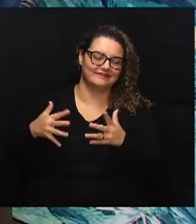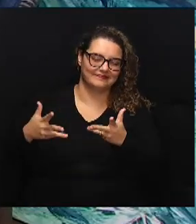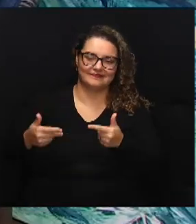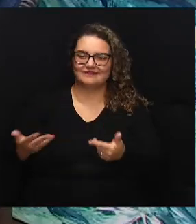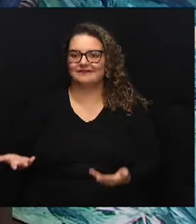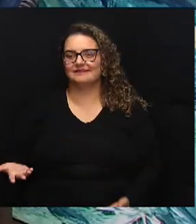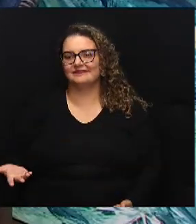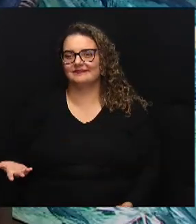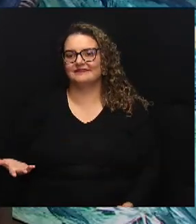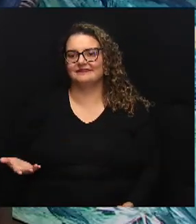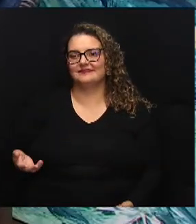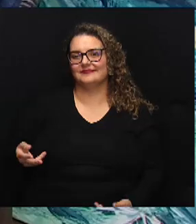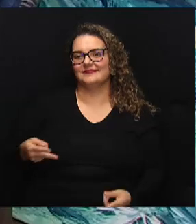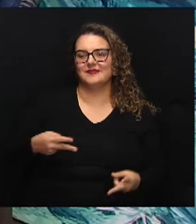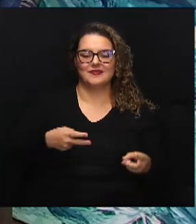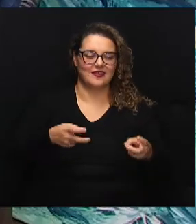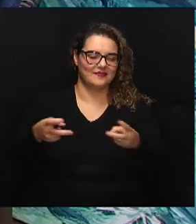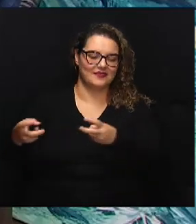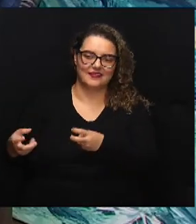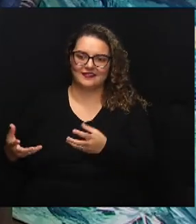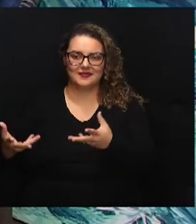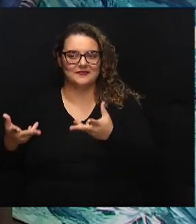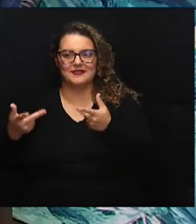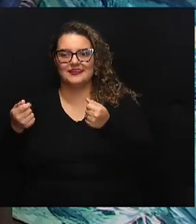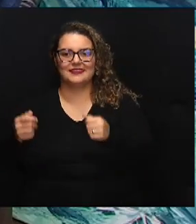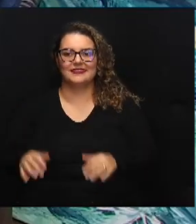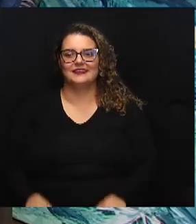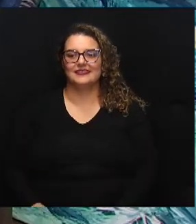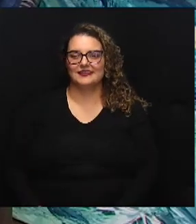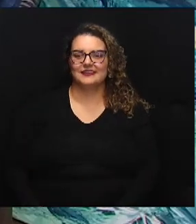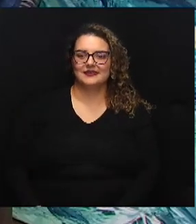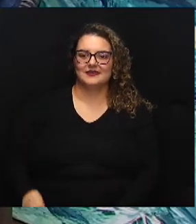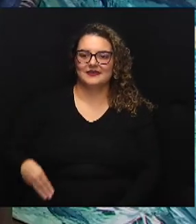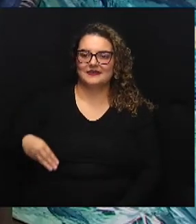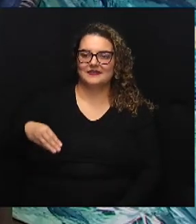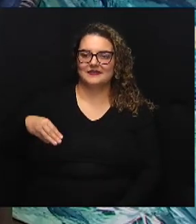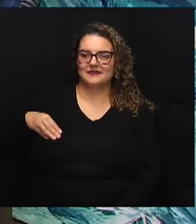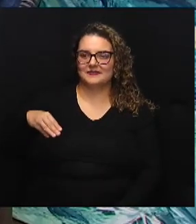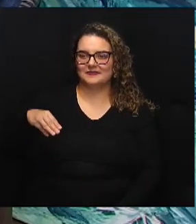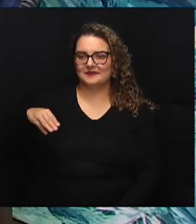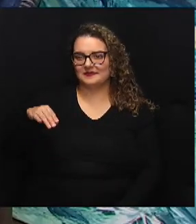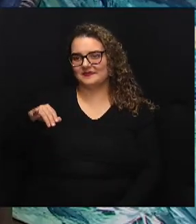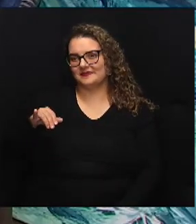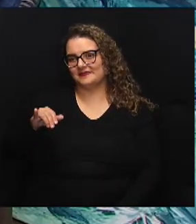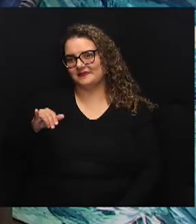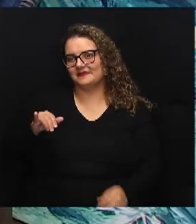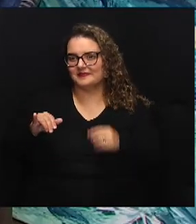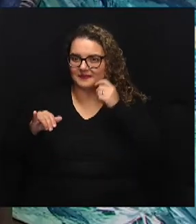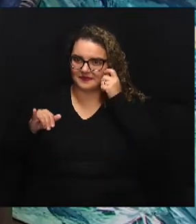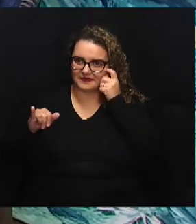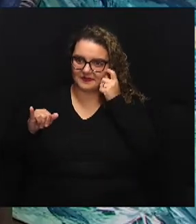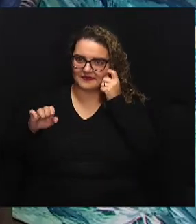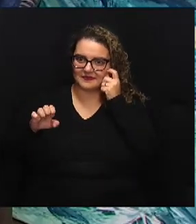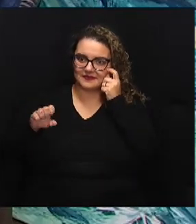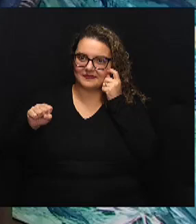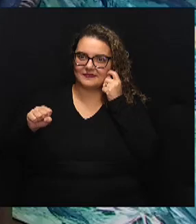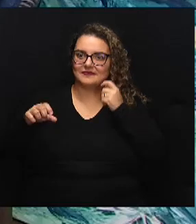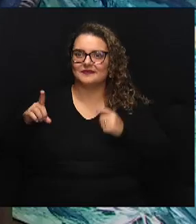num golpe de vista. Ele é magnífico. Miles Davis é o som da